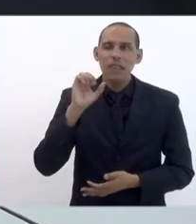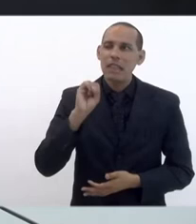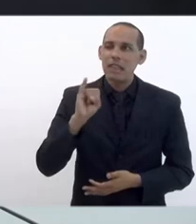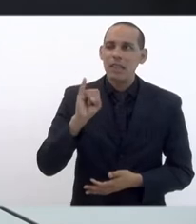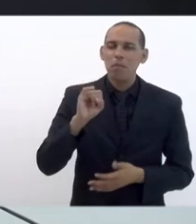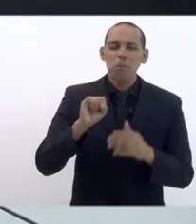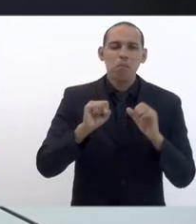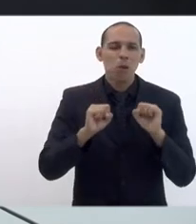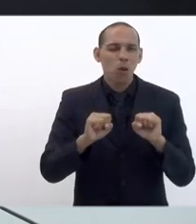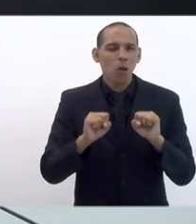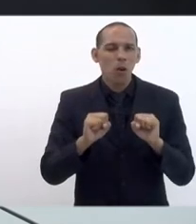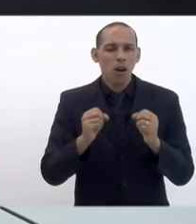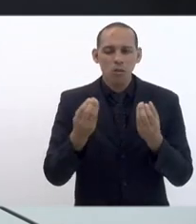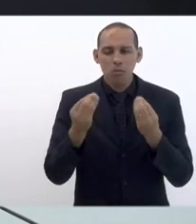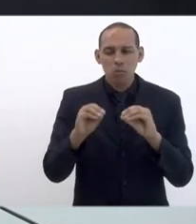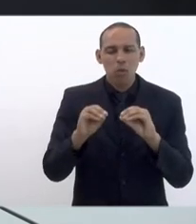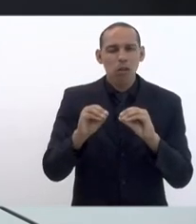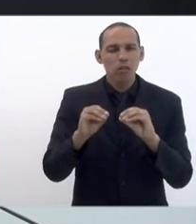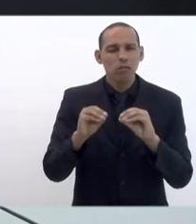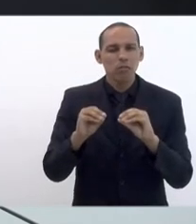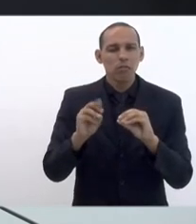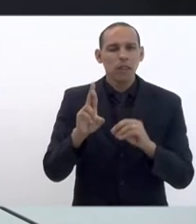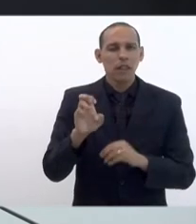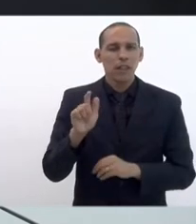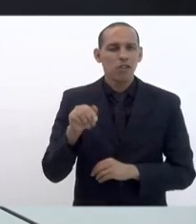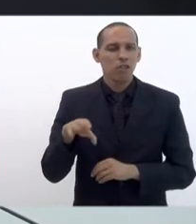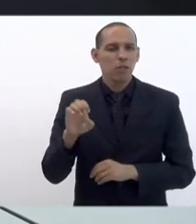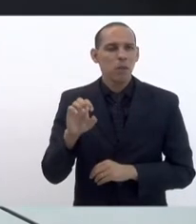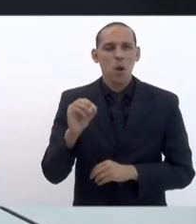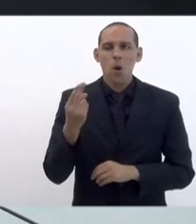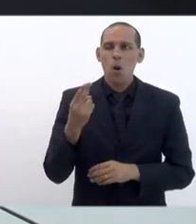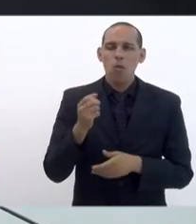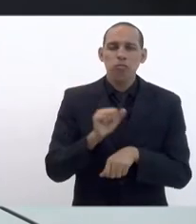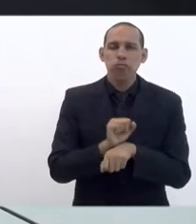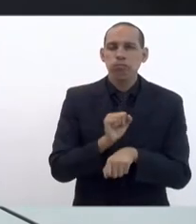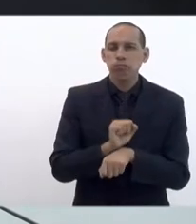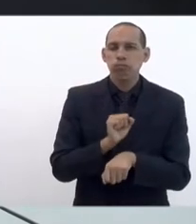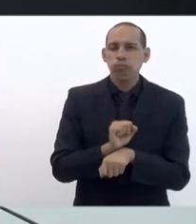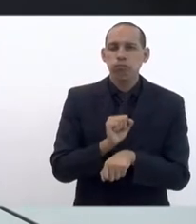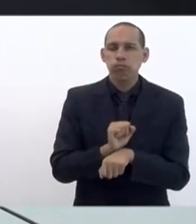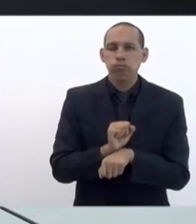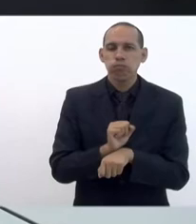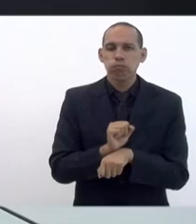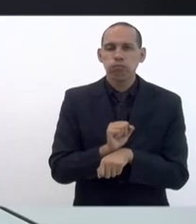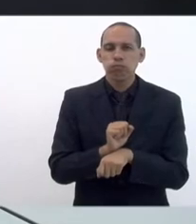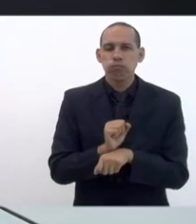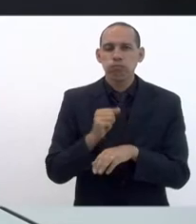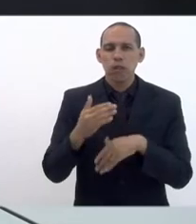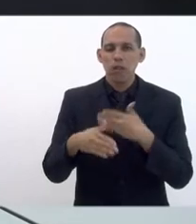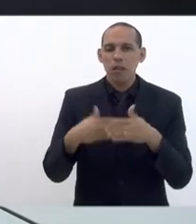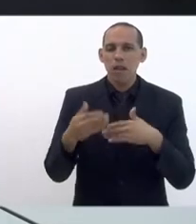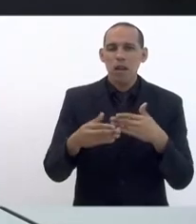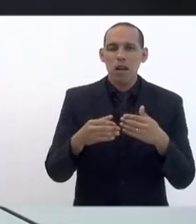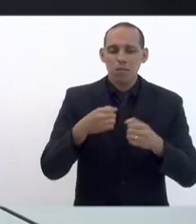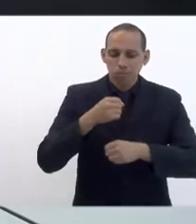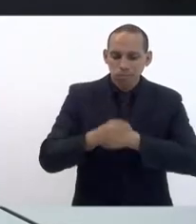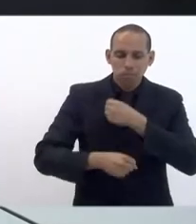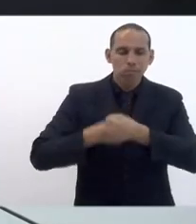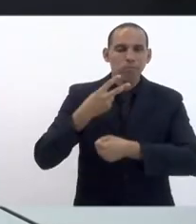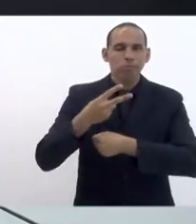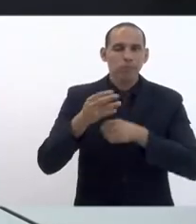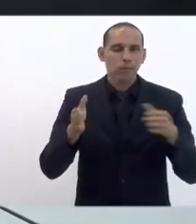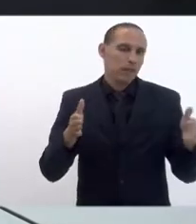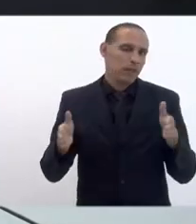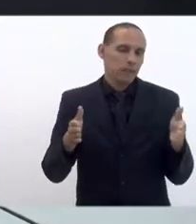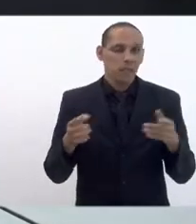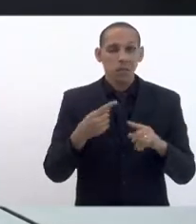pode colocar isso no regime ou tem que aguardar a revisão do regime, que é a cada 2 anos. Porque